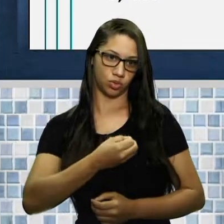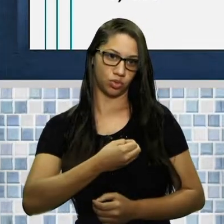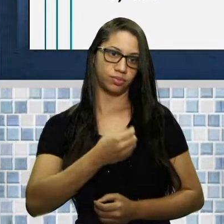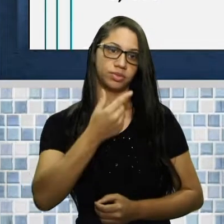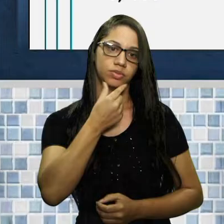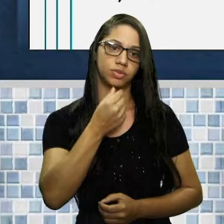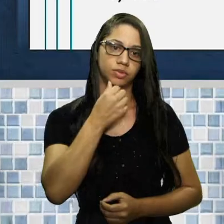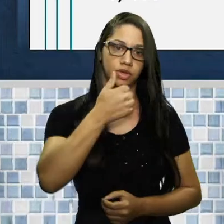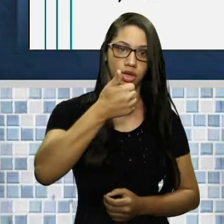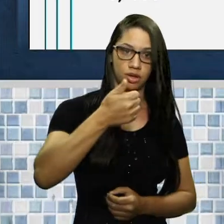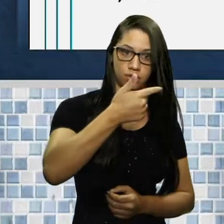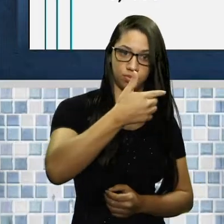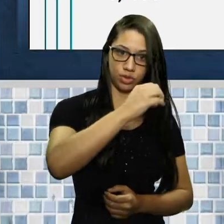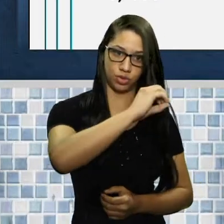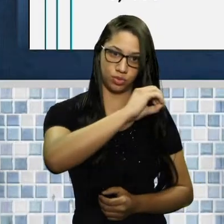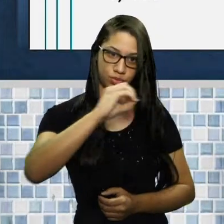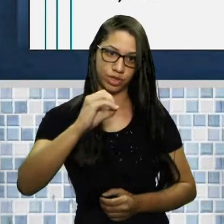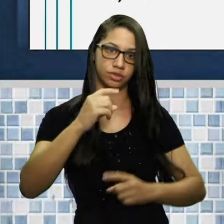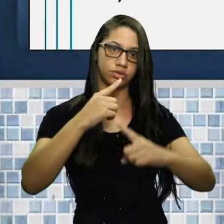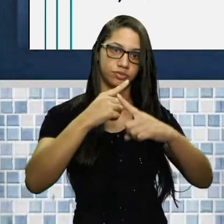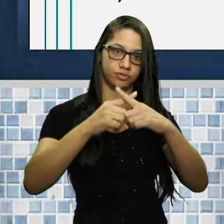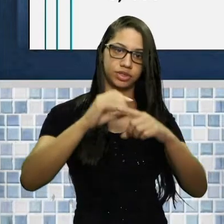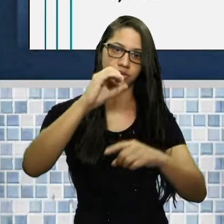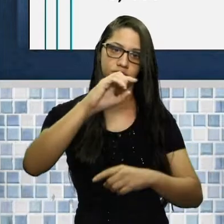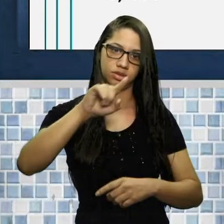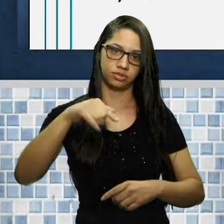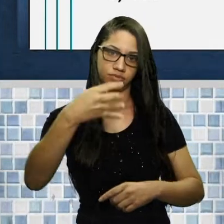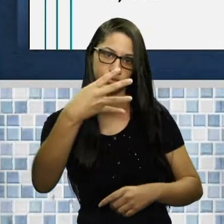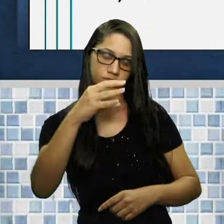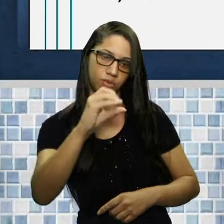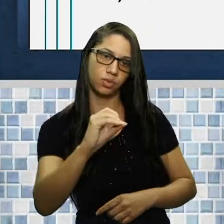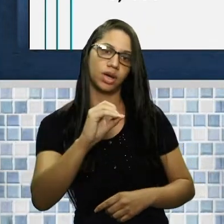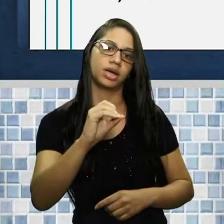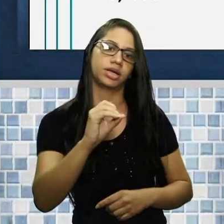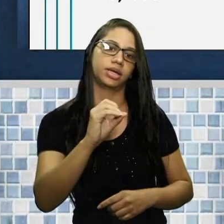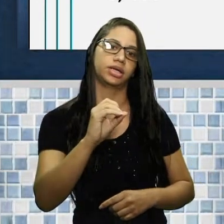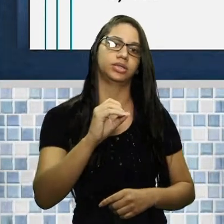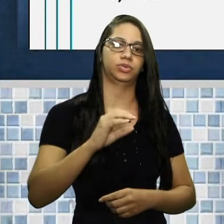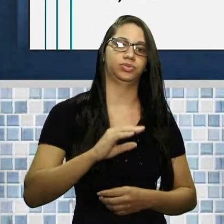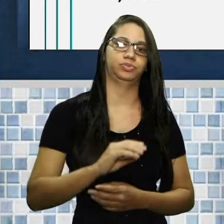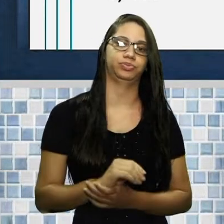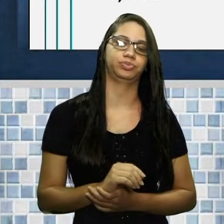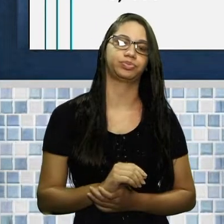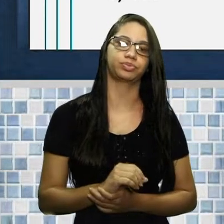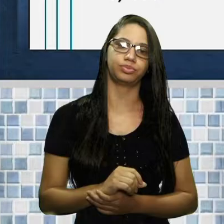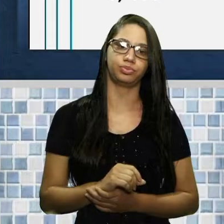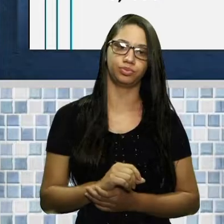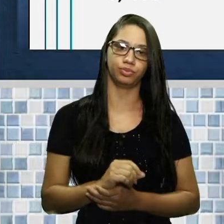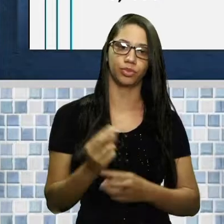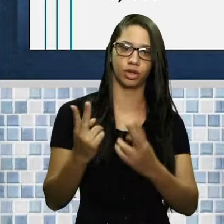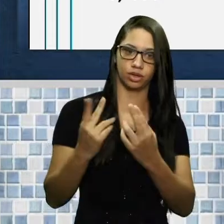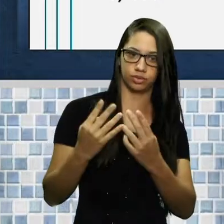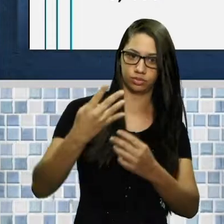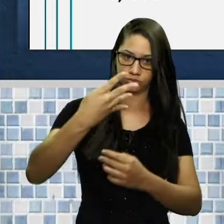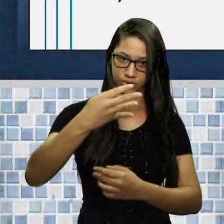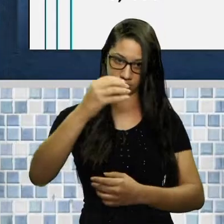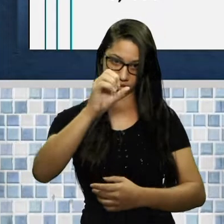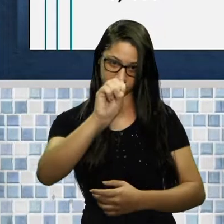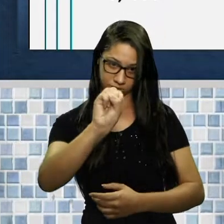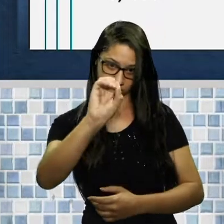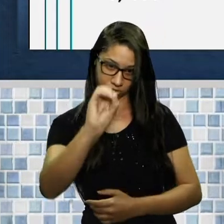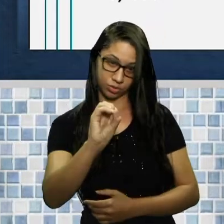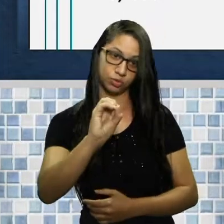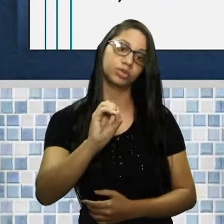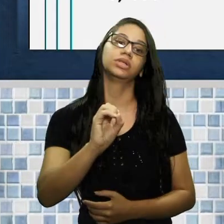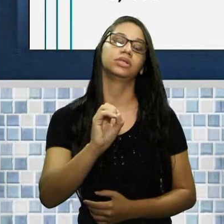meninos, 1.200 vezes 0,40 ou 0,4, que é igual a 480.